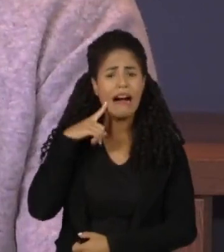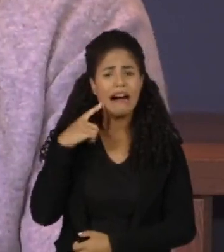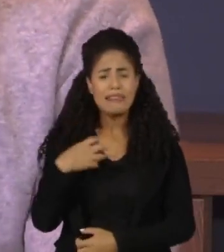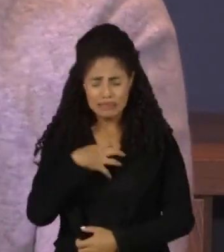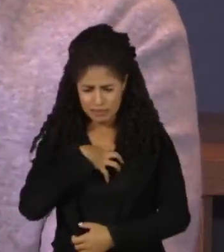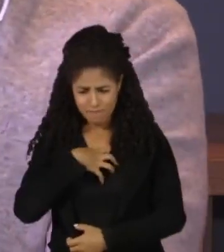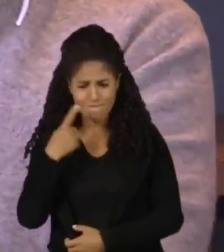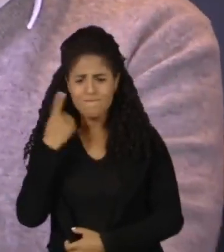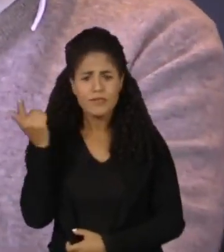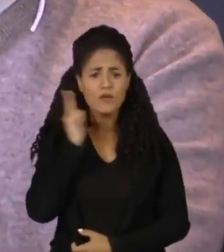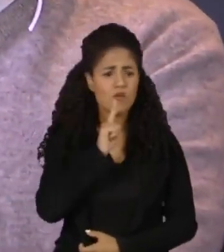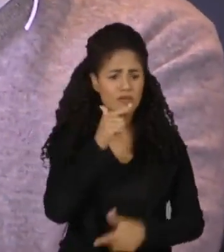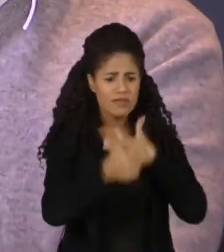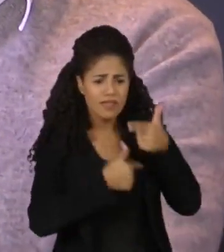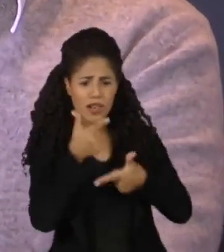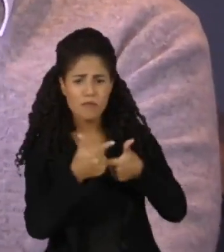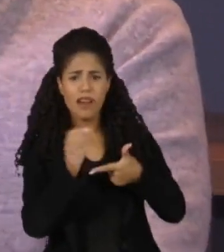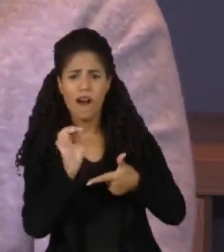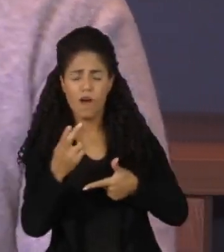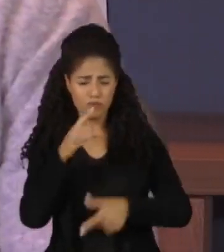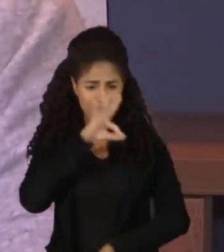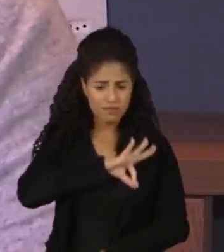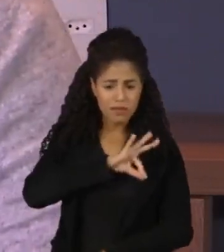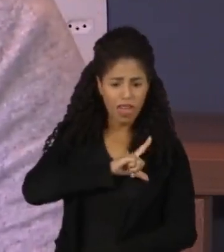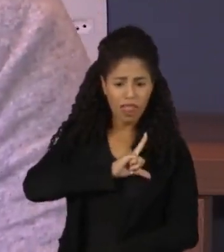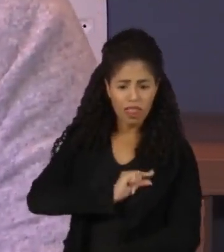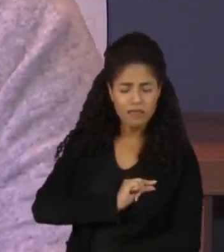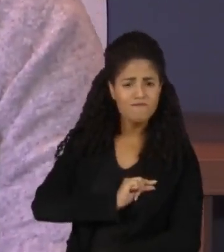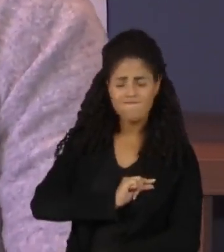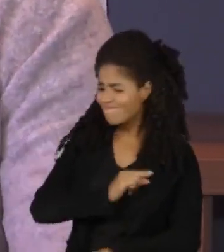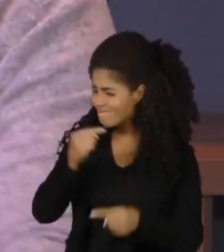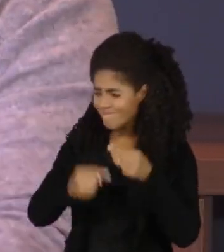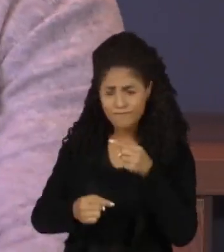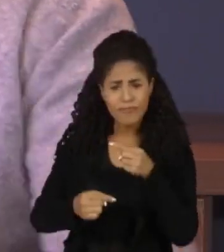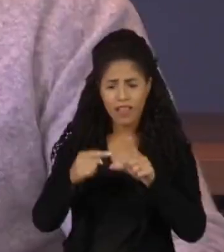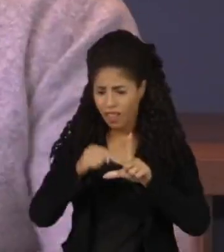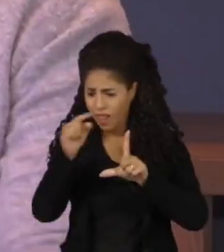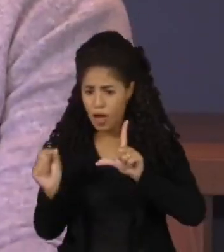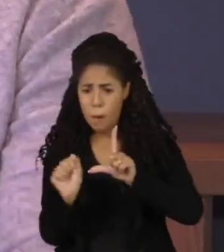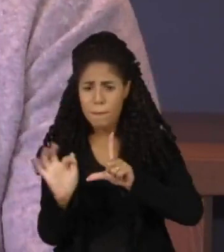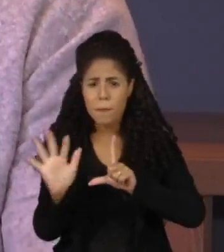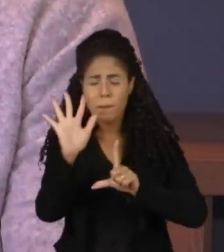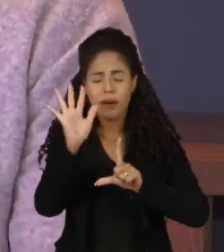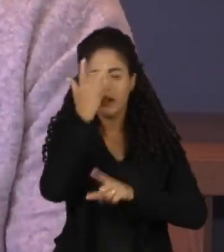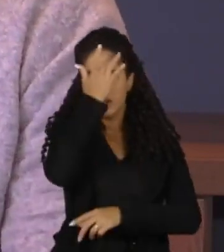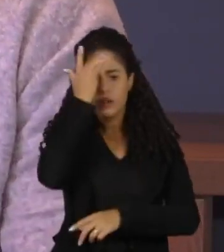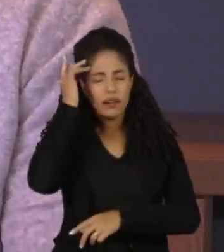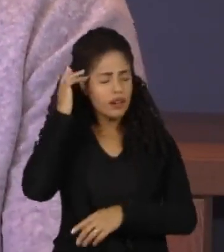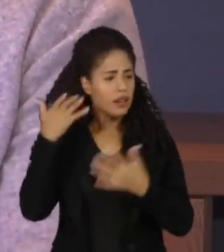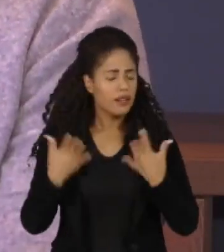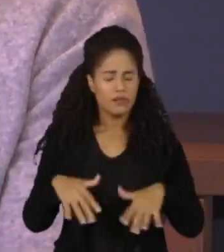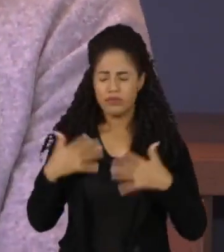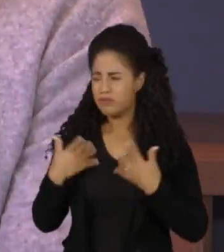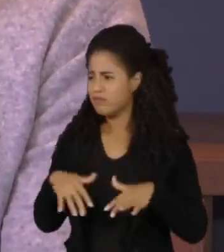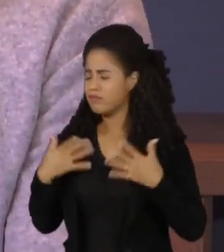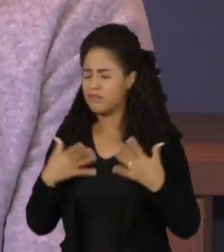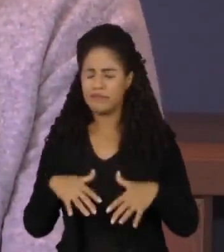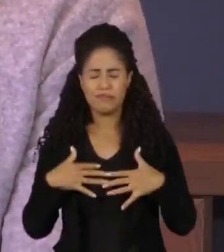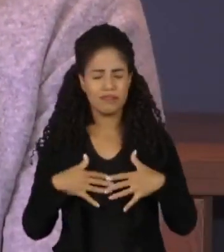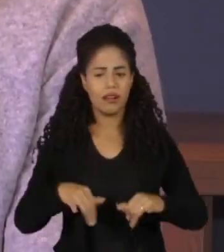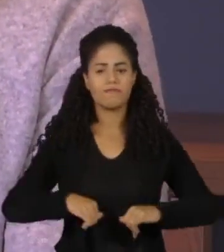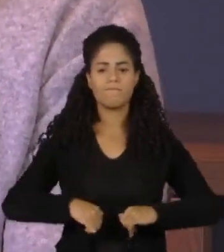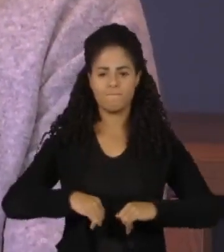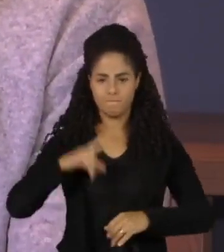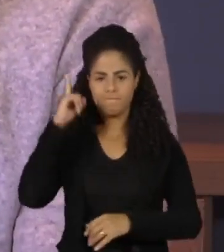conseguem um emprego pior com uma renda menor, daí os preços aumentam e as pessoas continuam ali. Isso